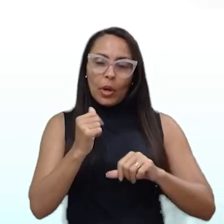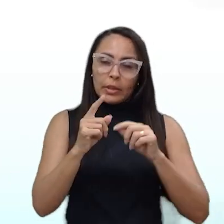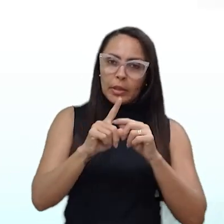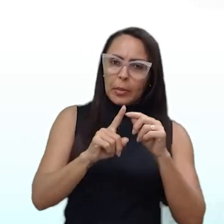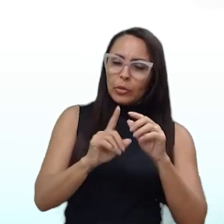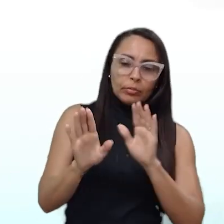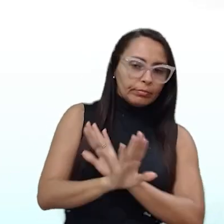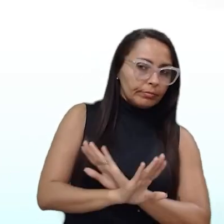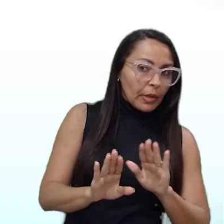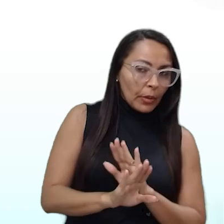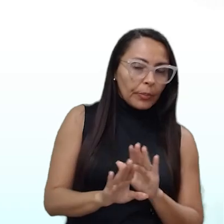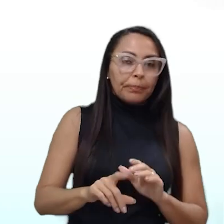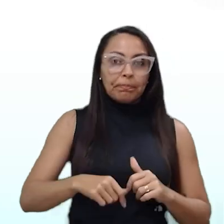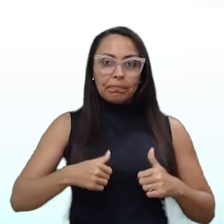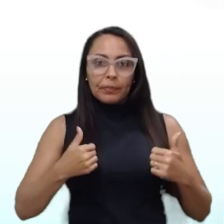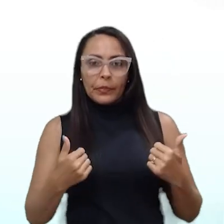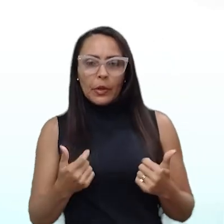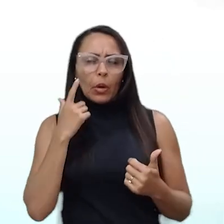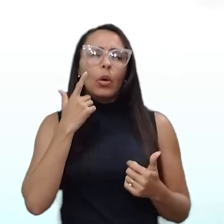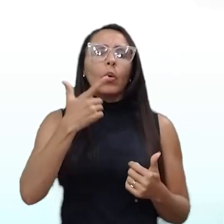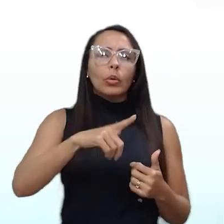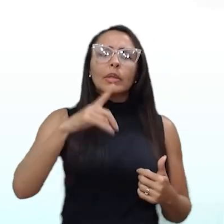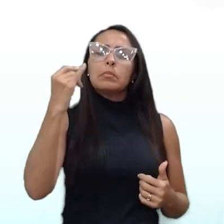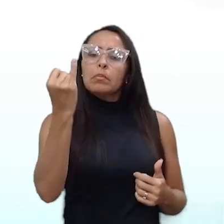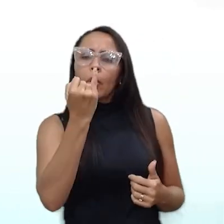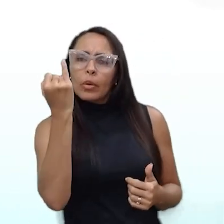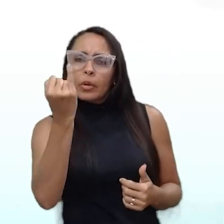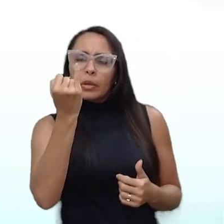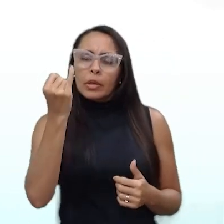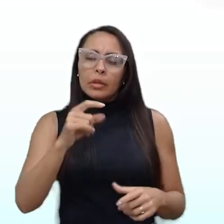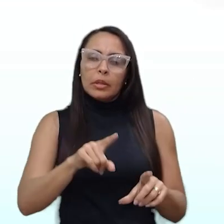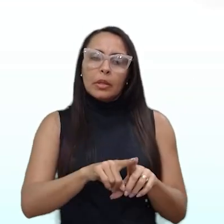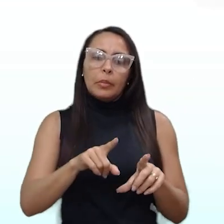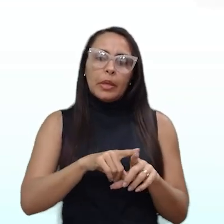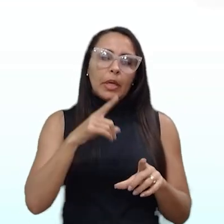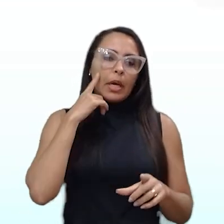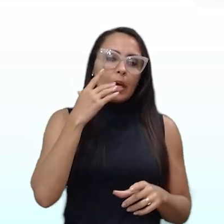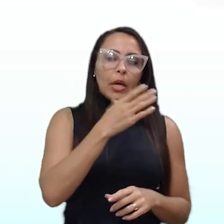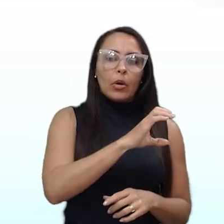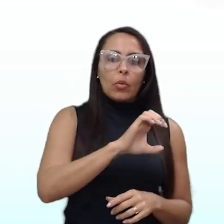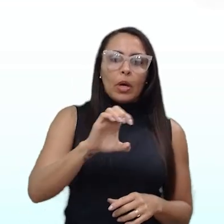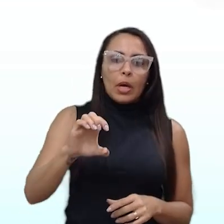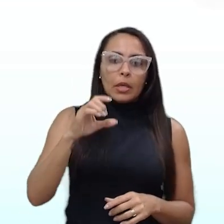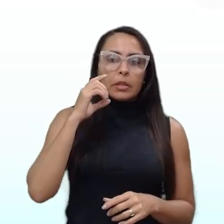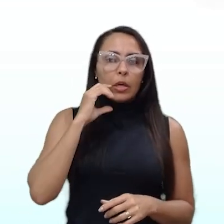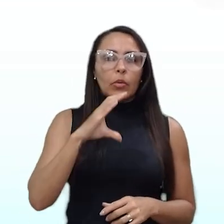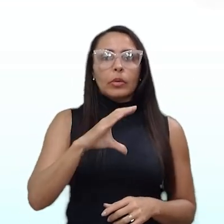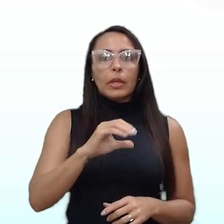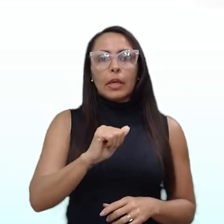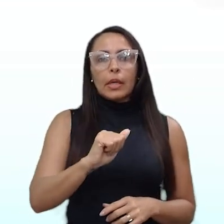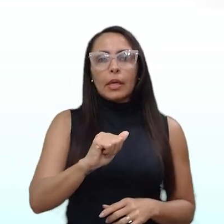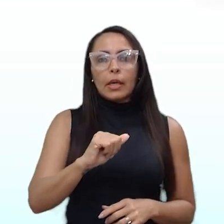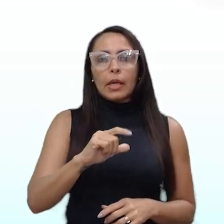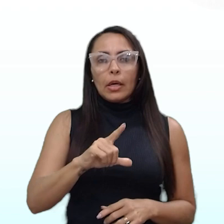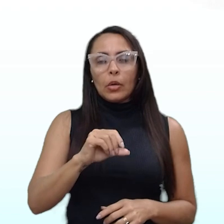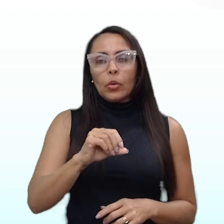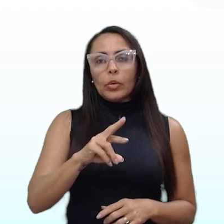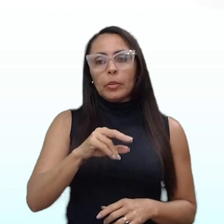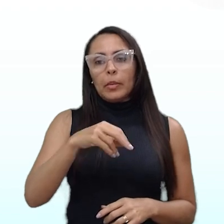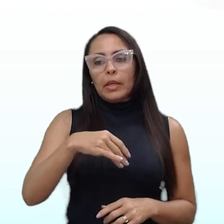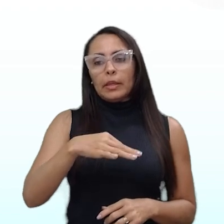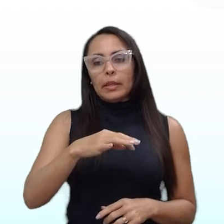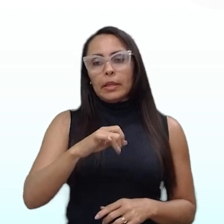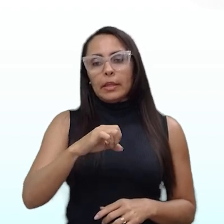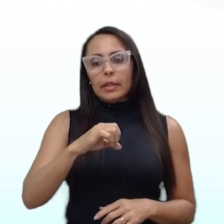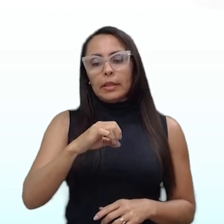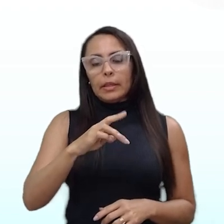temperatura, tá? Bom, uma outra coisa que é importante é a chamada equação fundamental da calorimetria, que note que é muito parecida